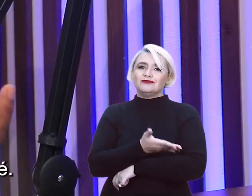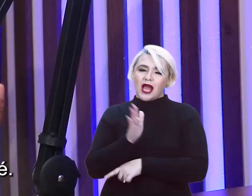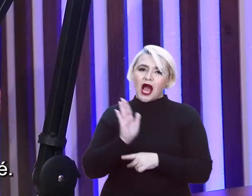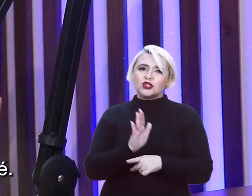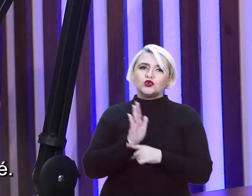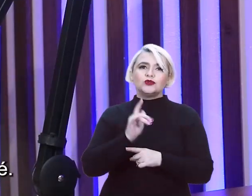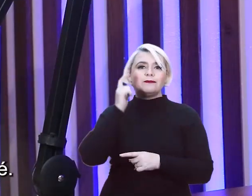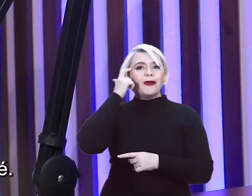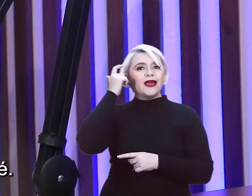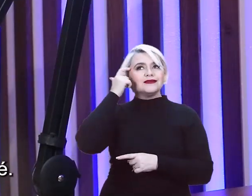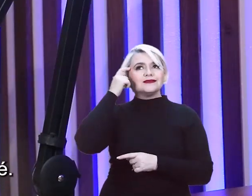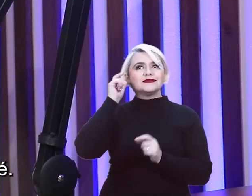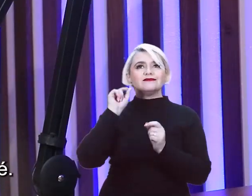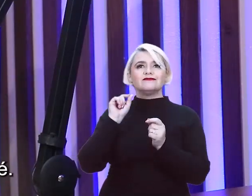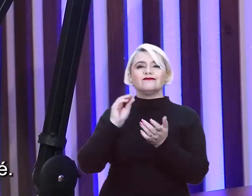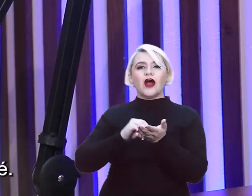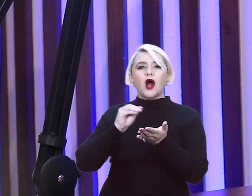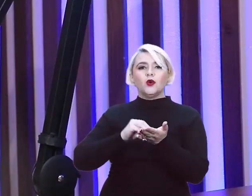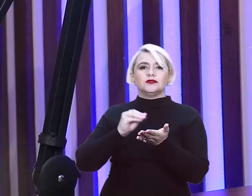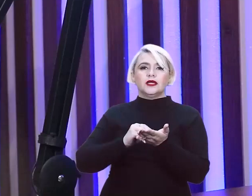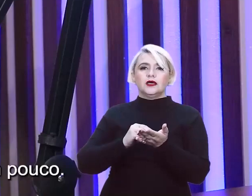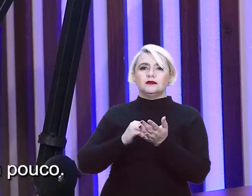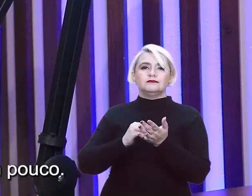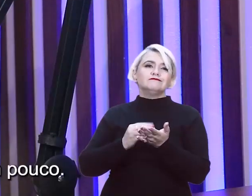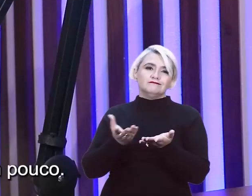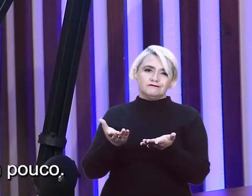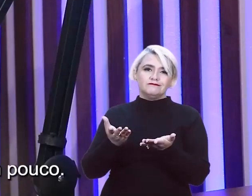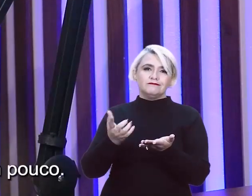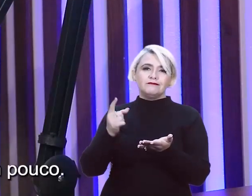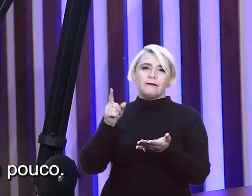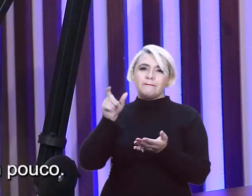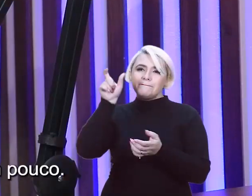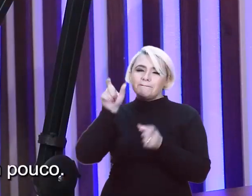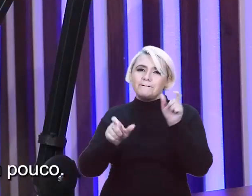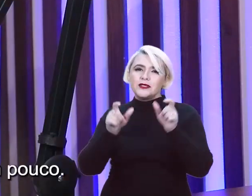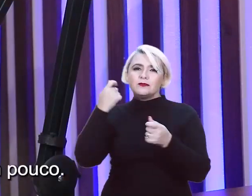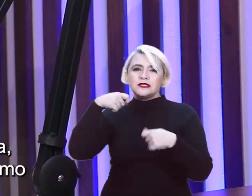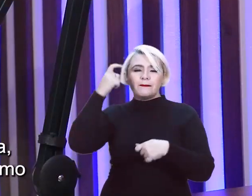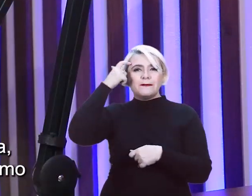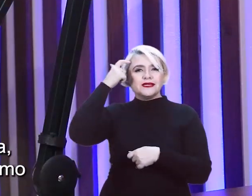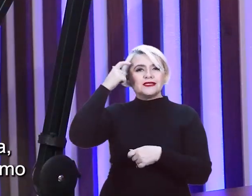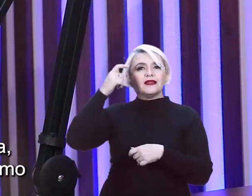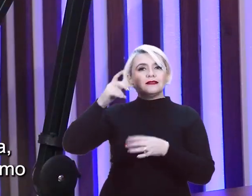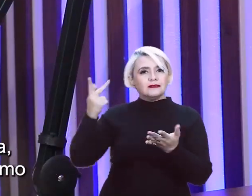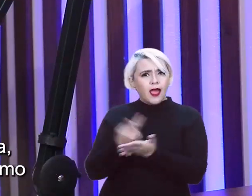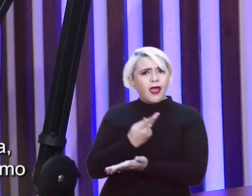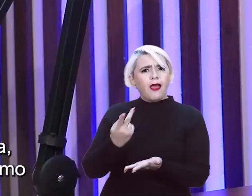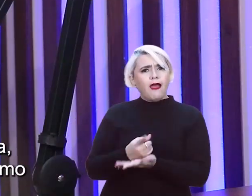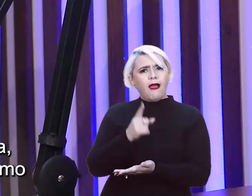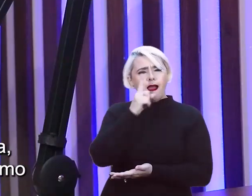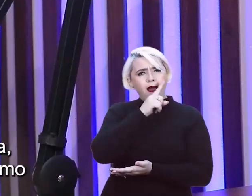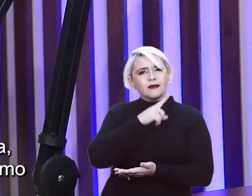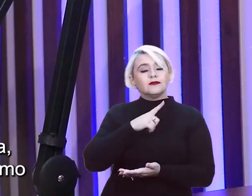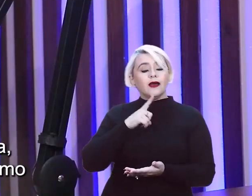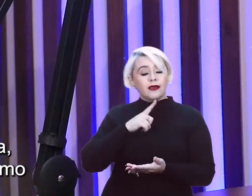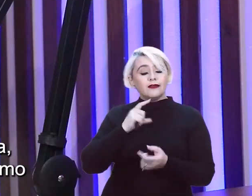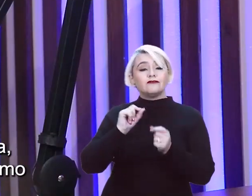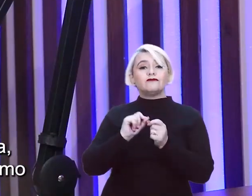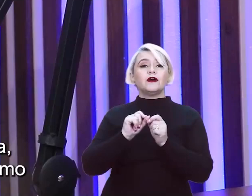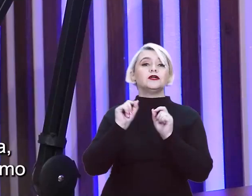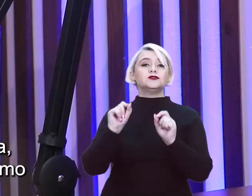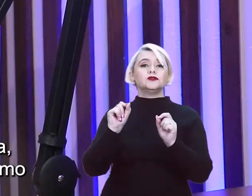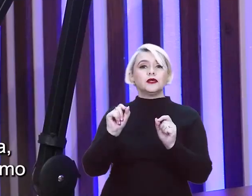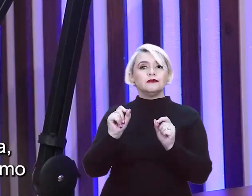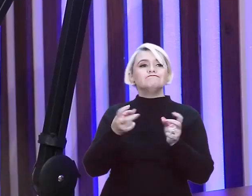fazendo pensar como algo correto que não é. Então, é tudo isso que você fala um pouco, e aí, colocando na sequência, a gente